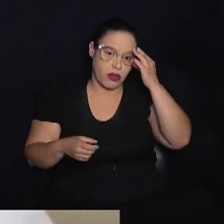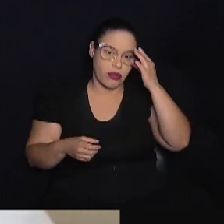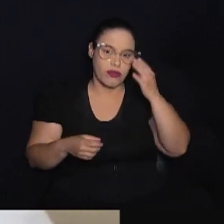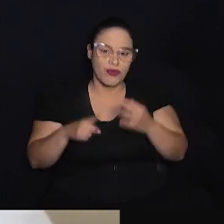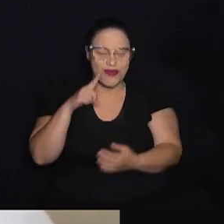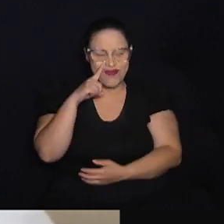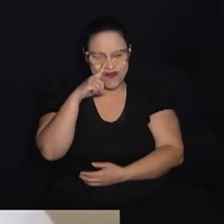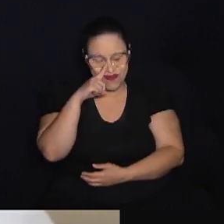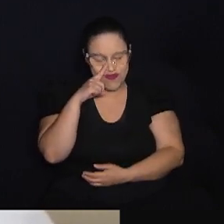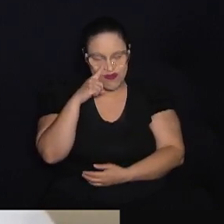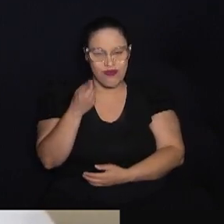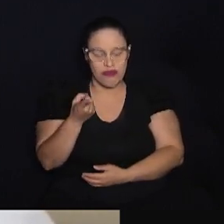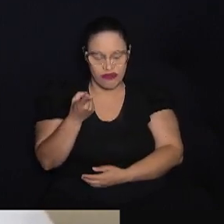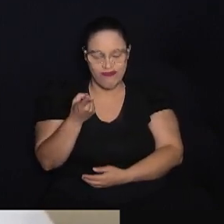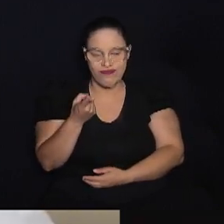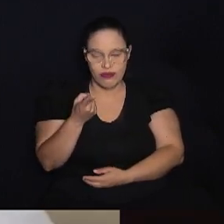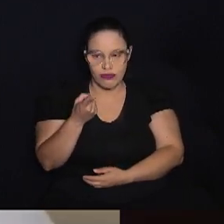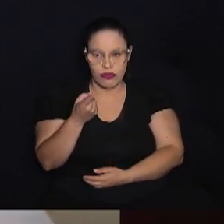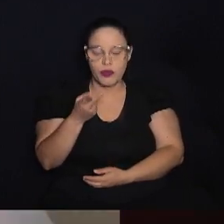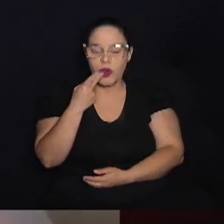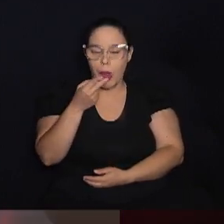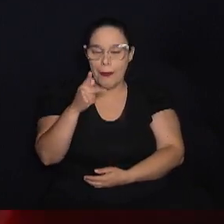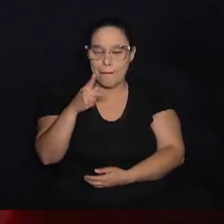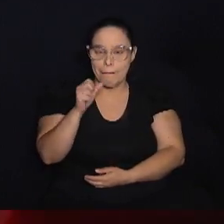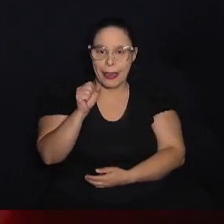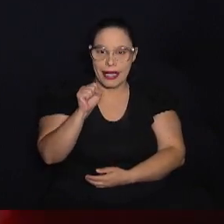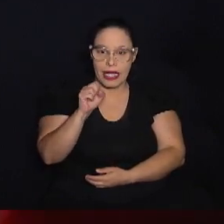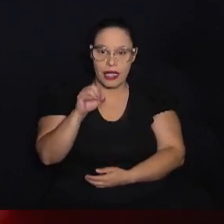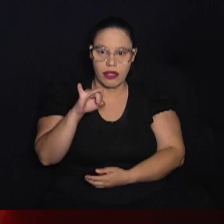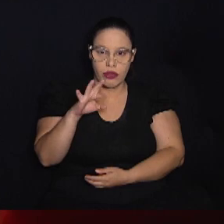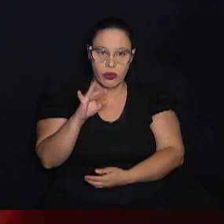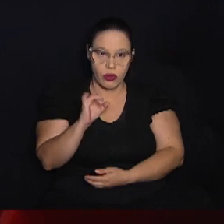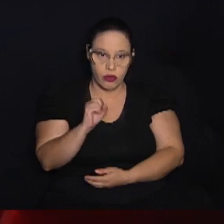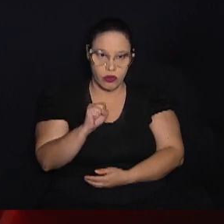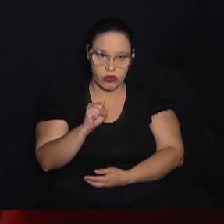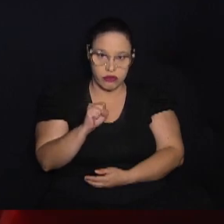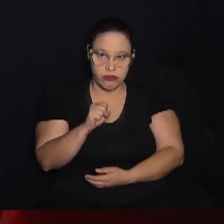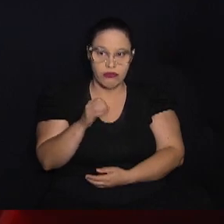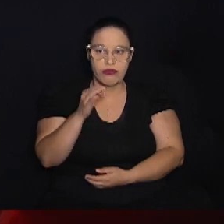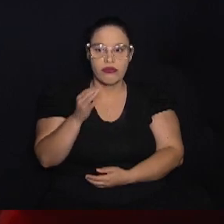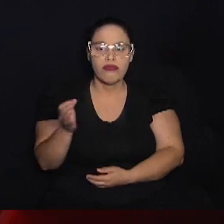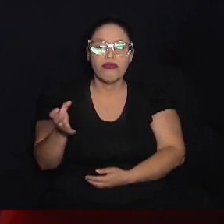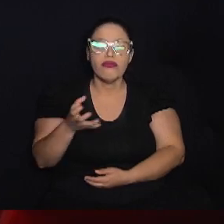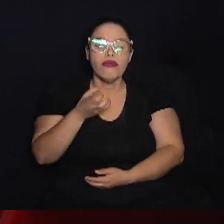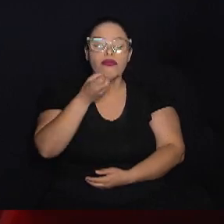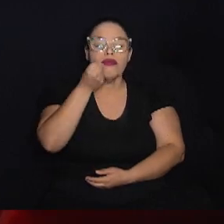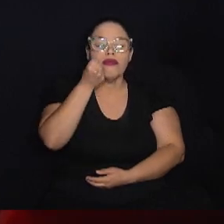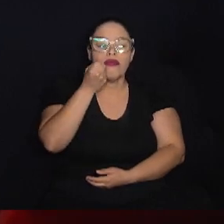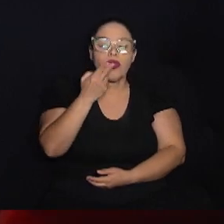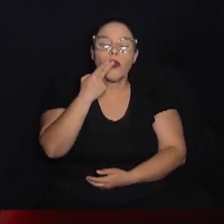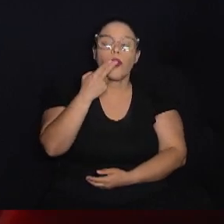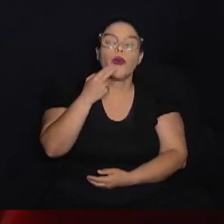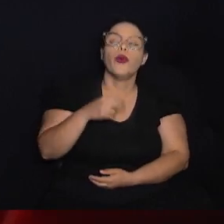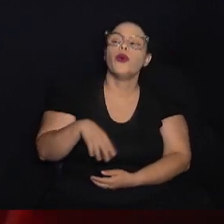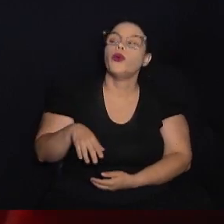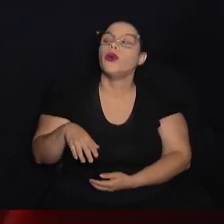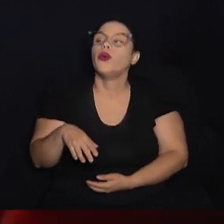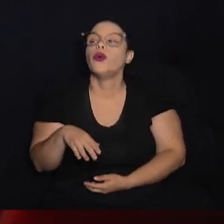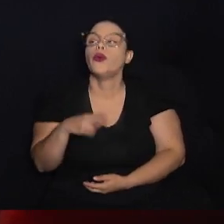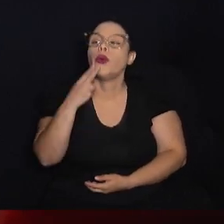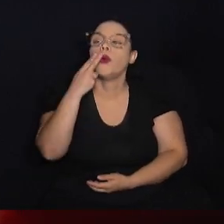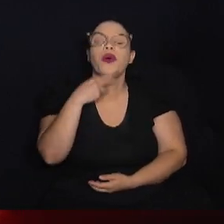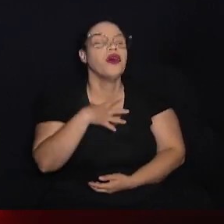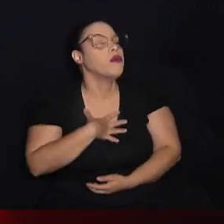risco, o fumante passivo, com certeza, ele acaba inalando também a fumaça e, do mesmo jeito,